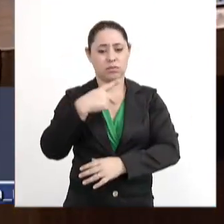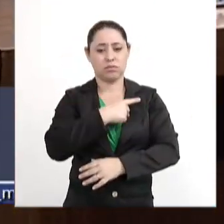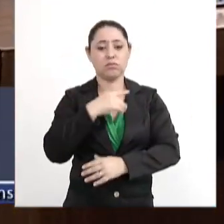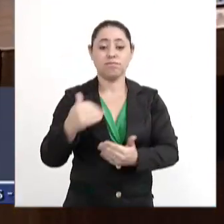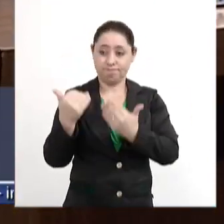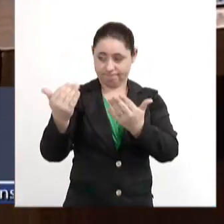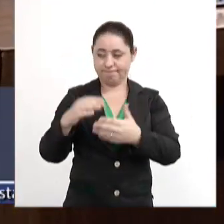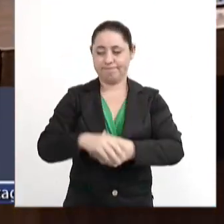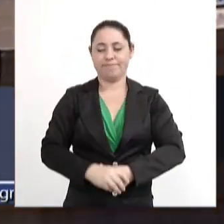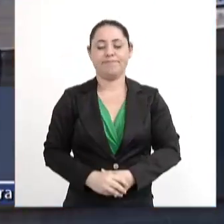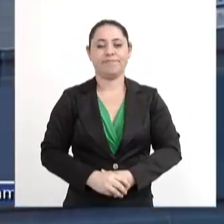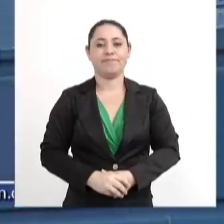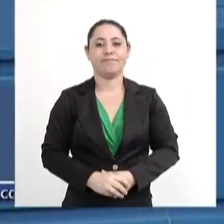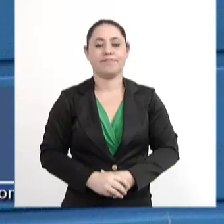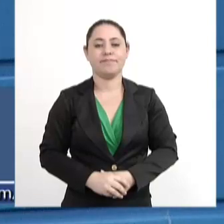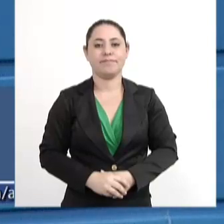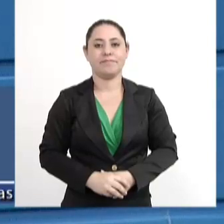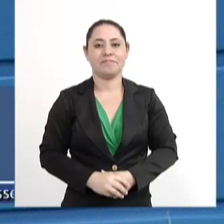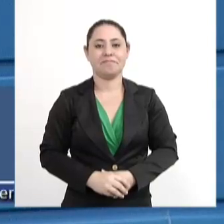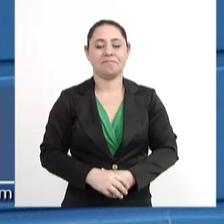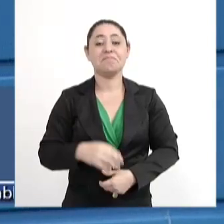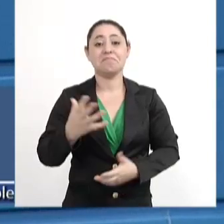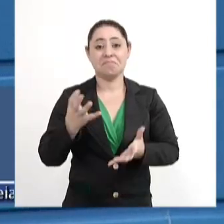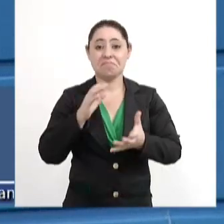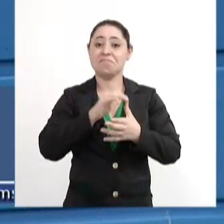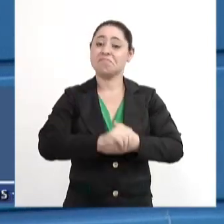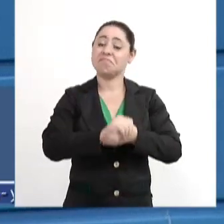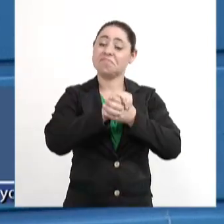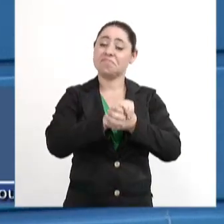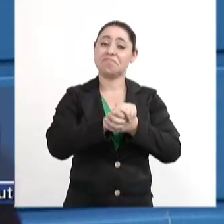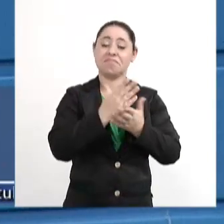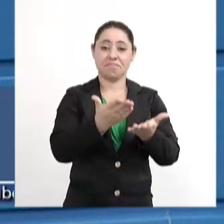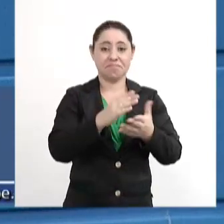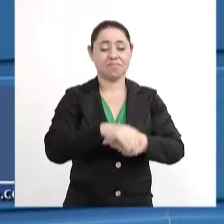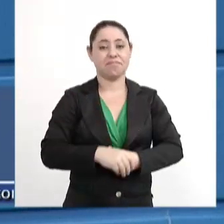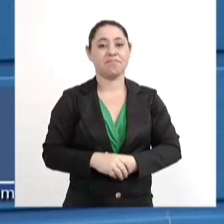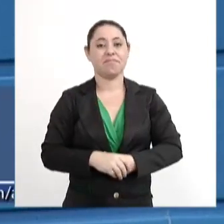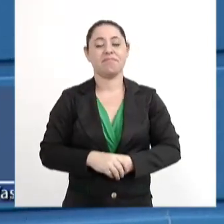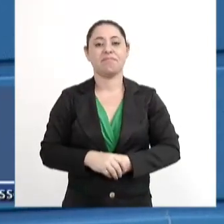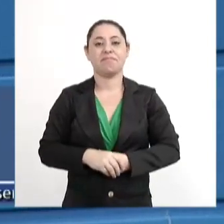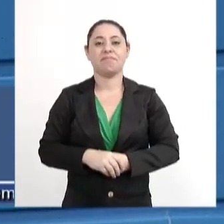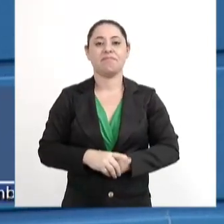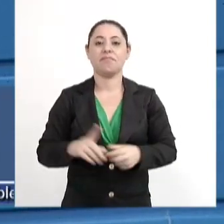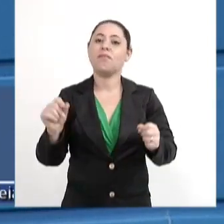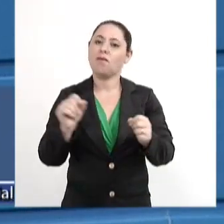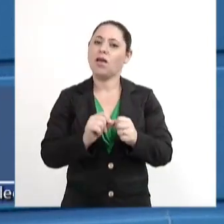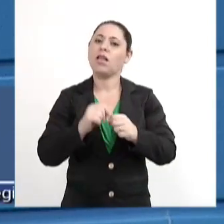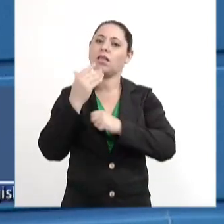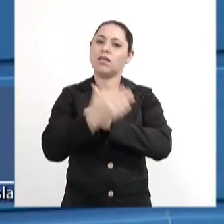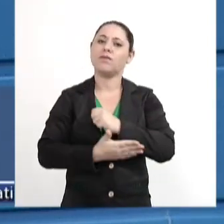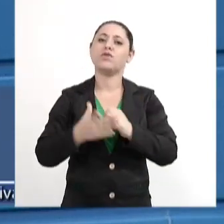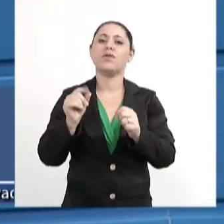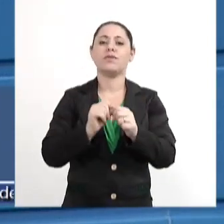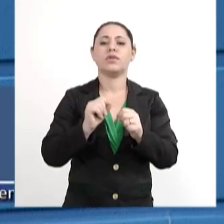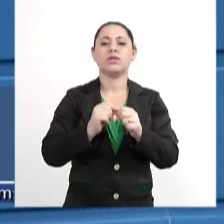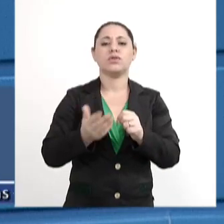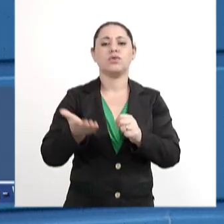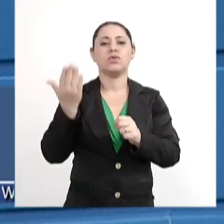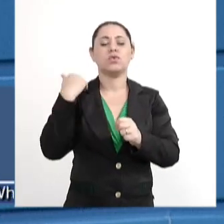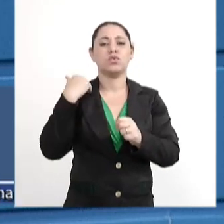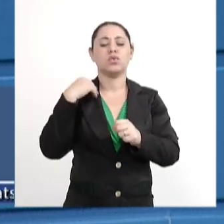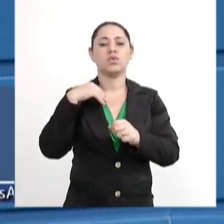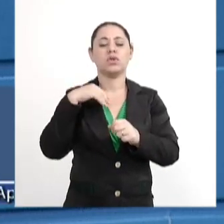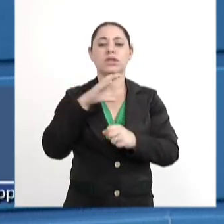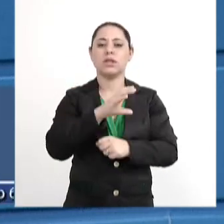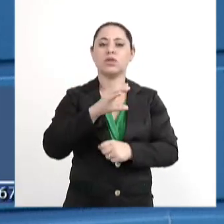parte a Vossa Excelência. Quero parabenizar a Vossa Excelência por fazer essa defesa. Já o fez na Comissão de